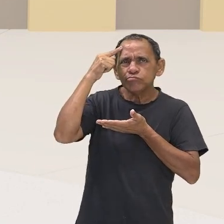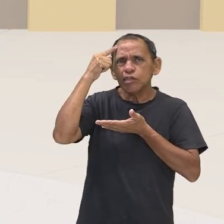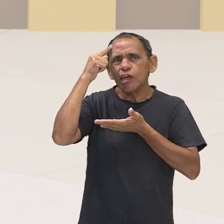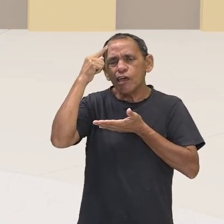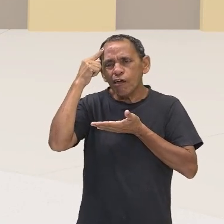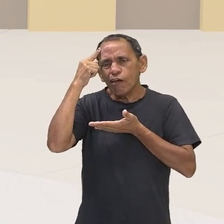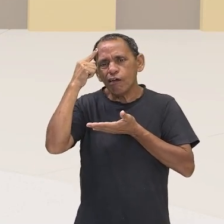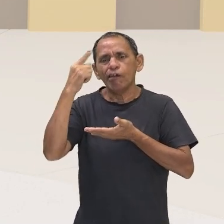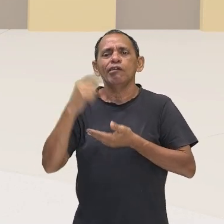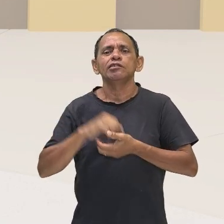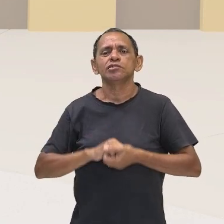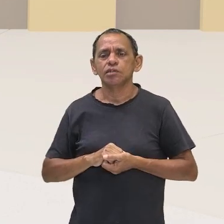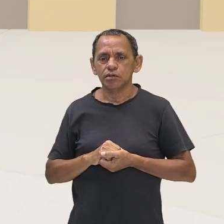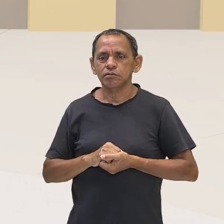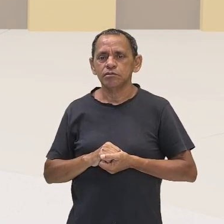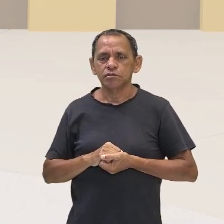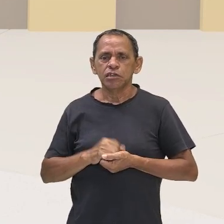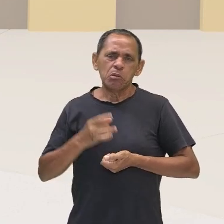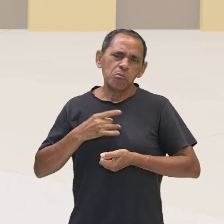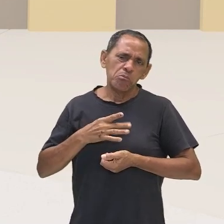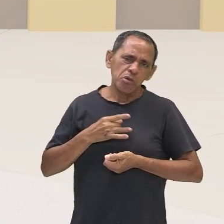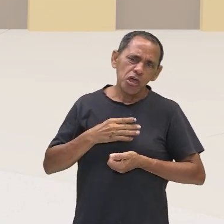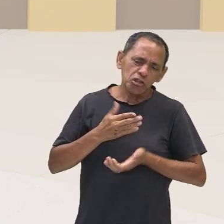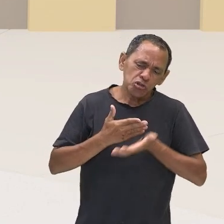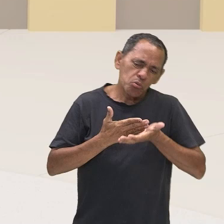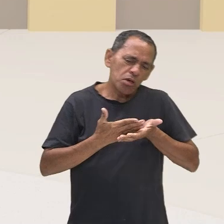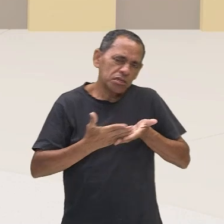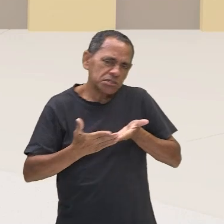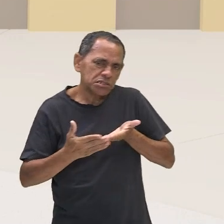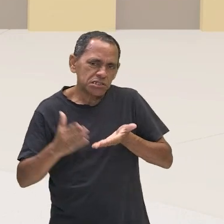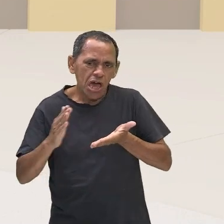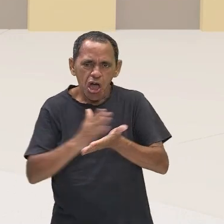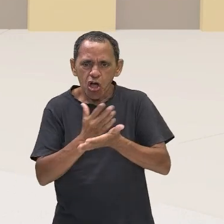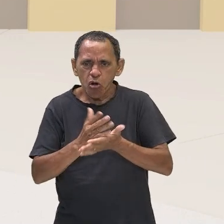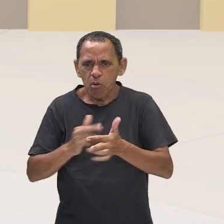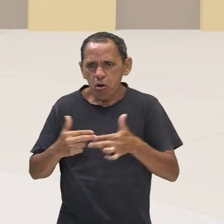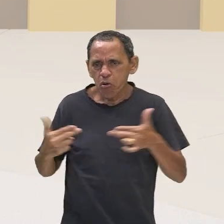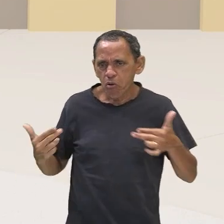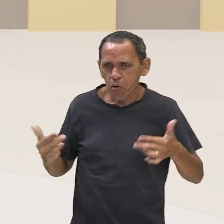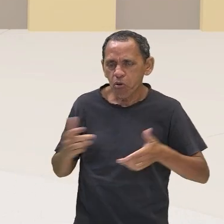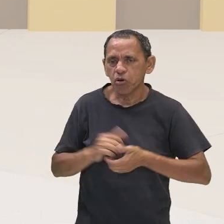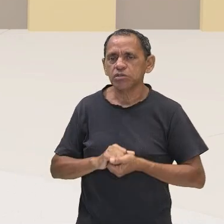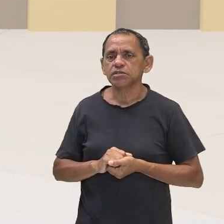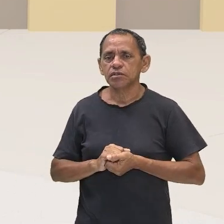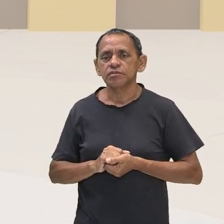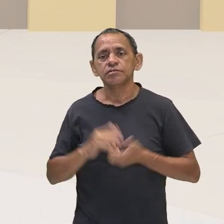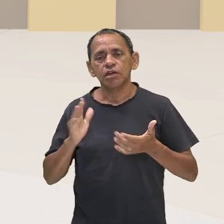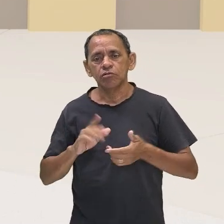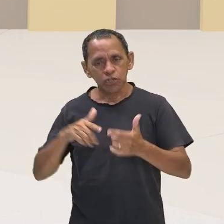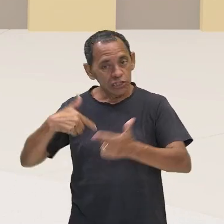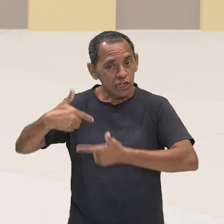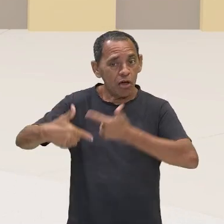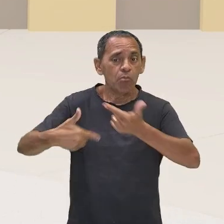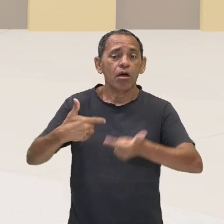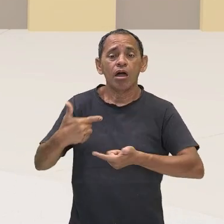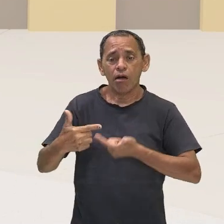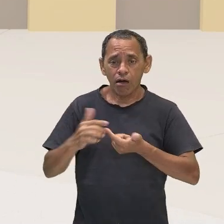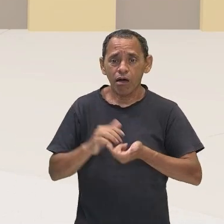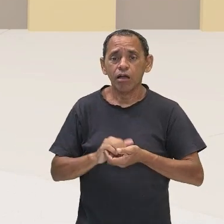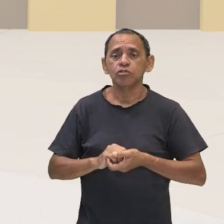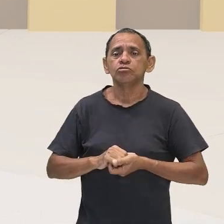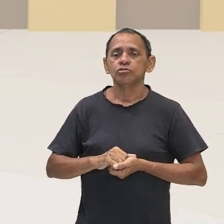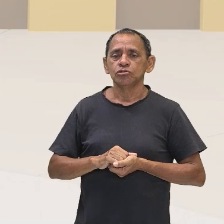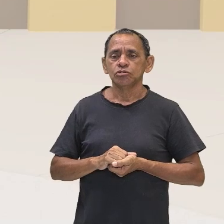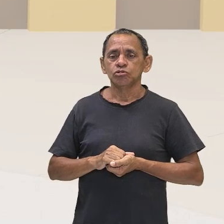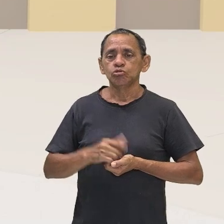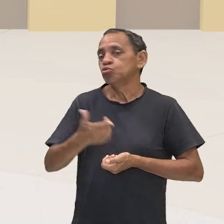novo. Então, quando a gente atinge uma certa idade, começa a sair do mercado de trabalho, então começa a surgir a dúvida, o